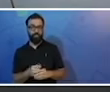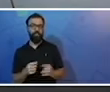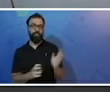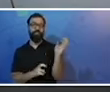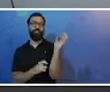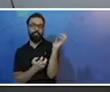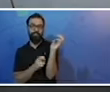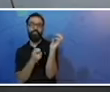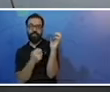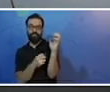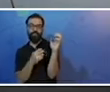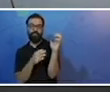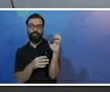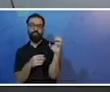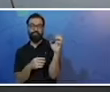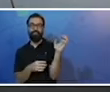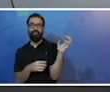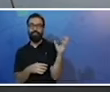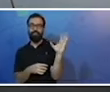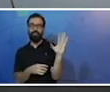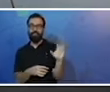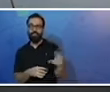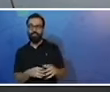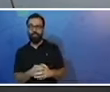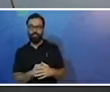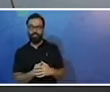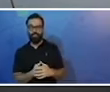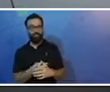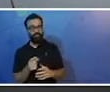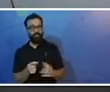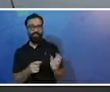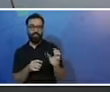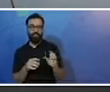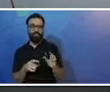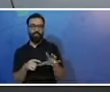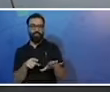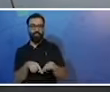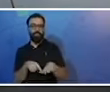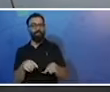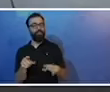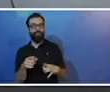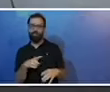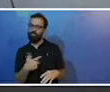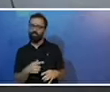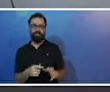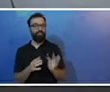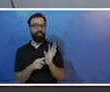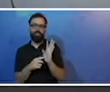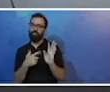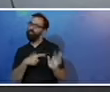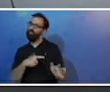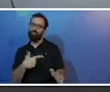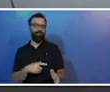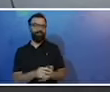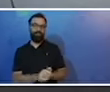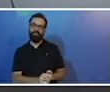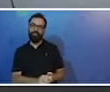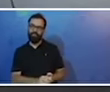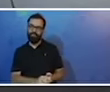as cobras sobem nos pezinhos de limão porque elas não t pé porque elas não TM